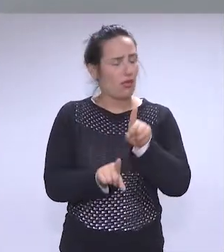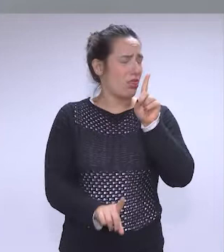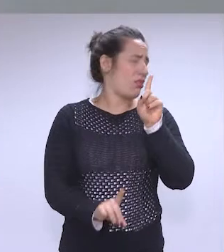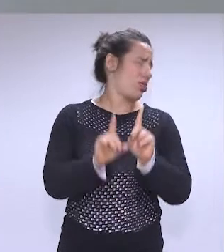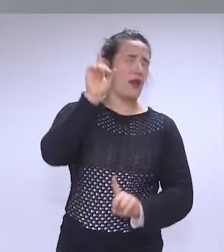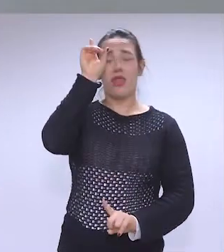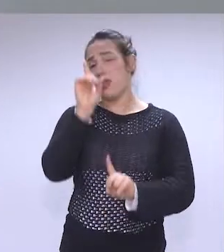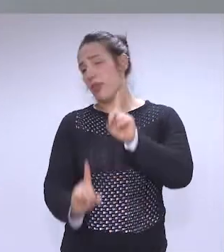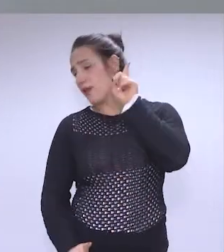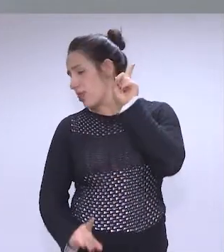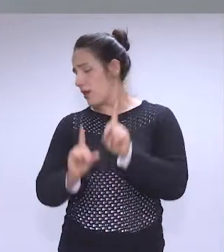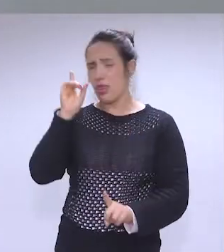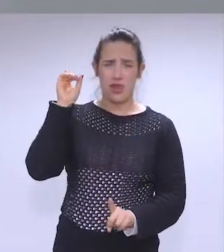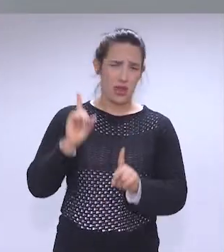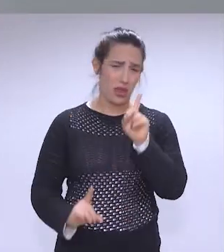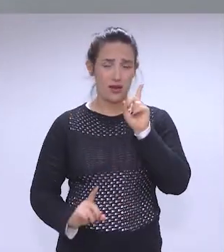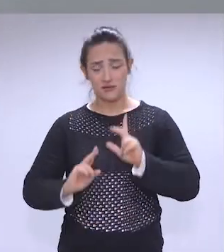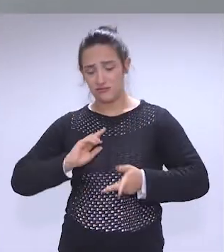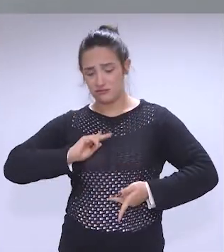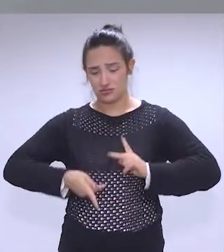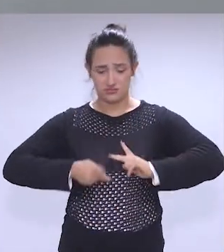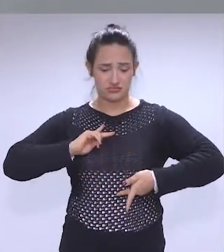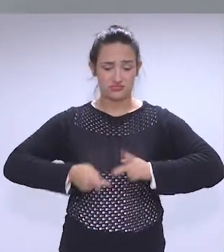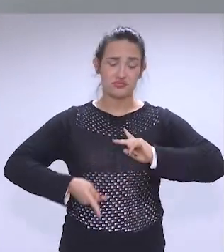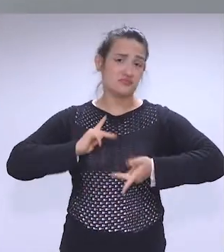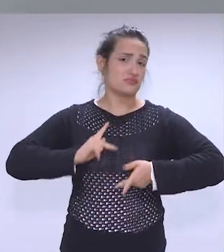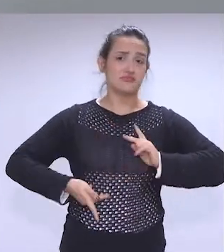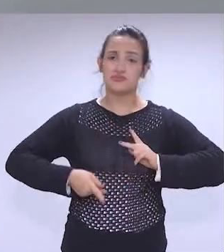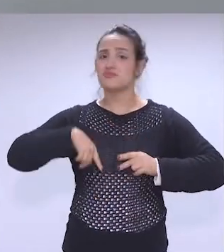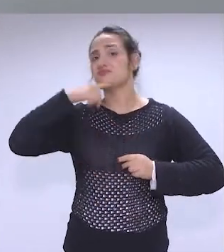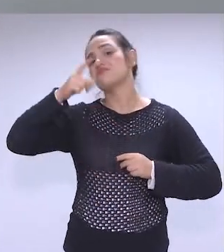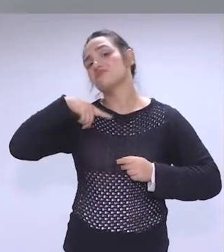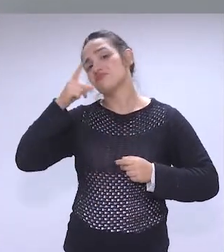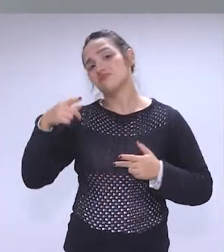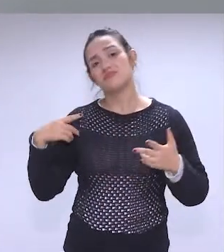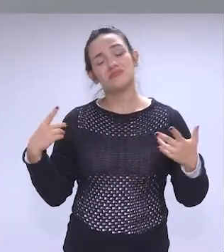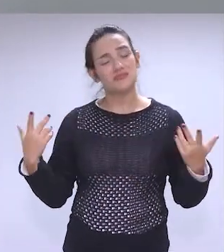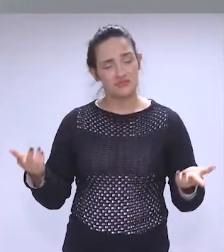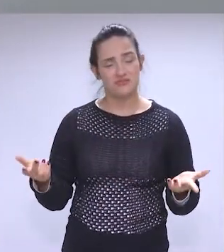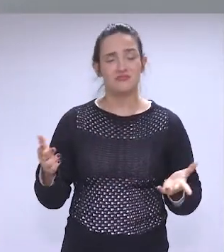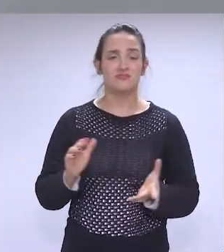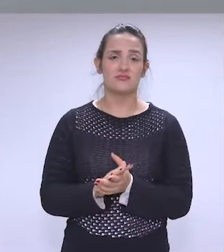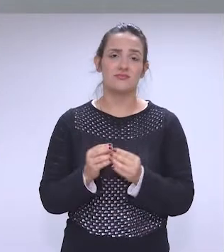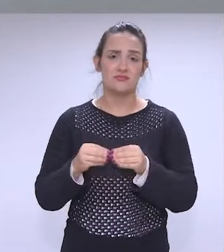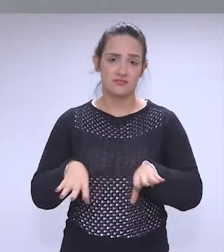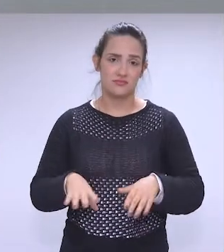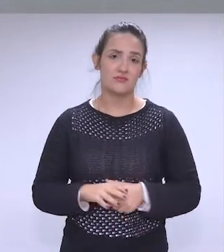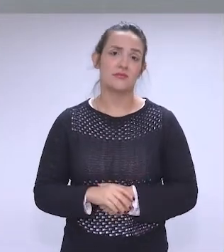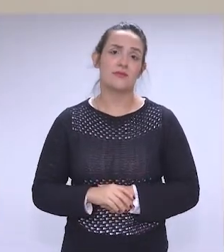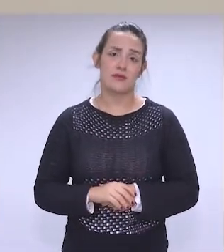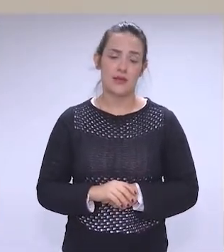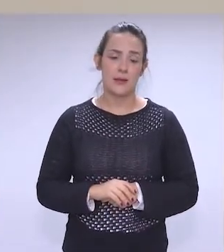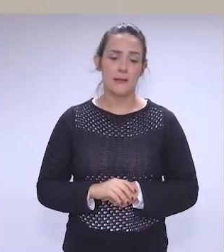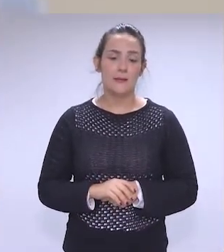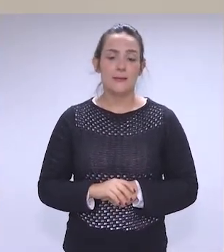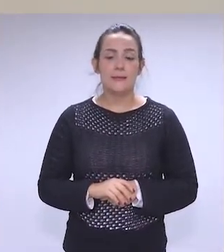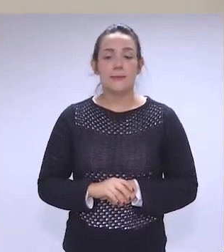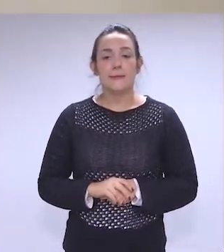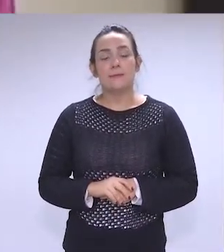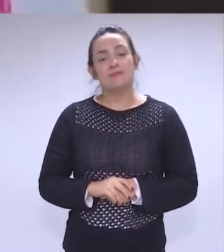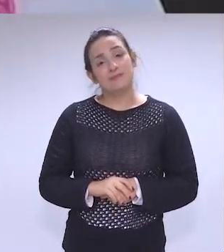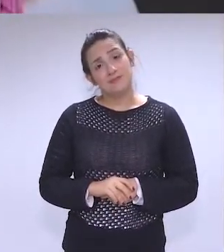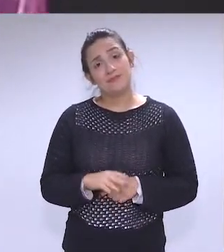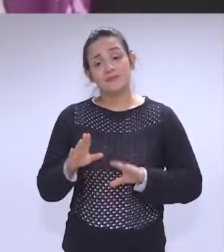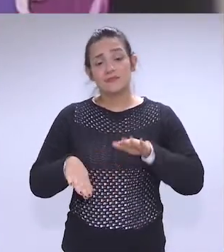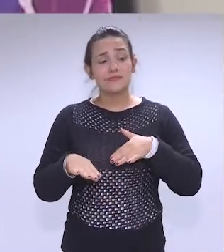uma gestação ocorrida antes do período de maturação desse corpo pode causar ao organismo feminino. Para